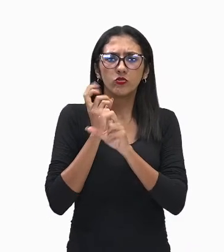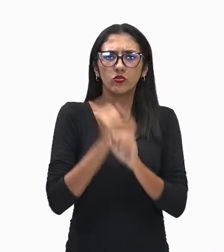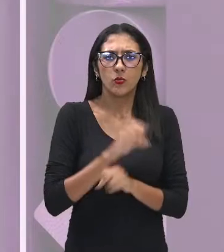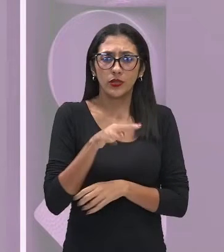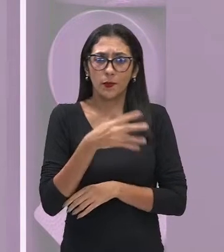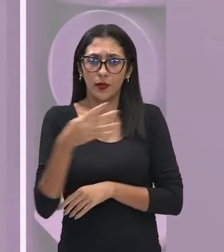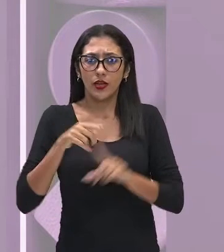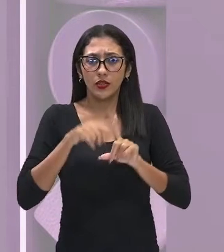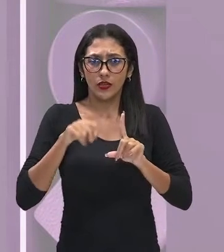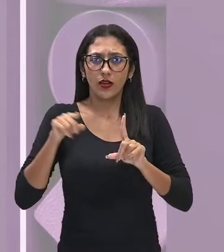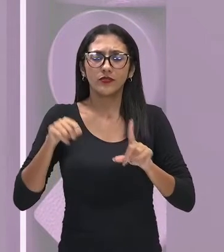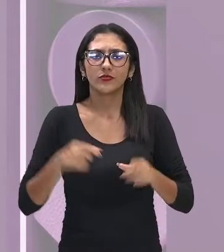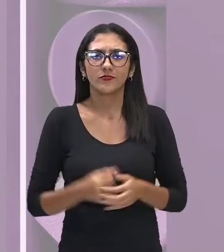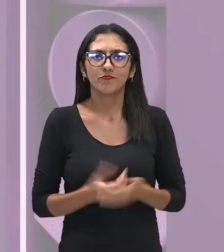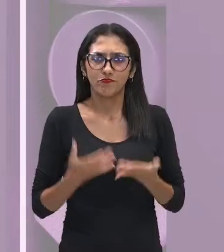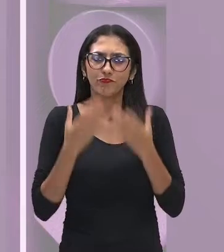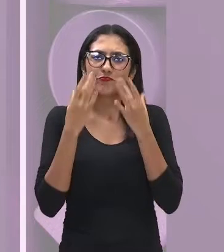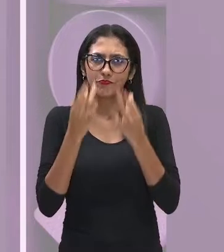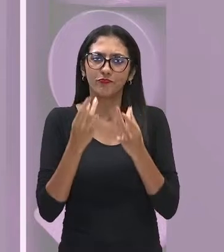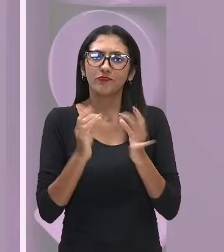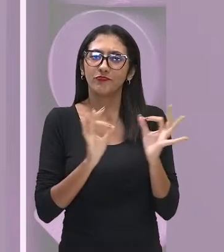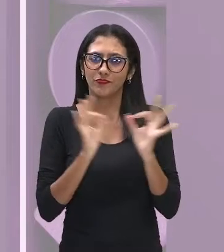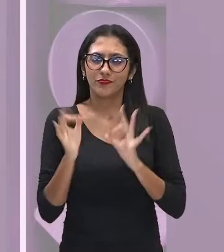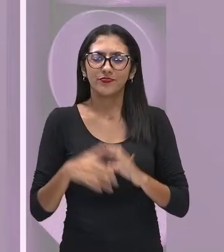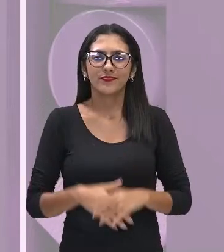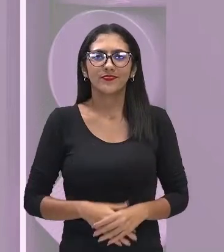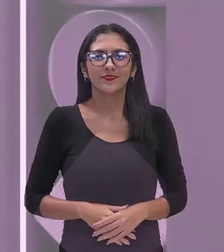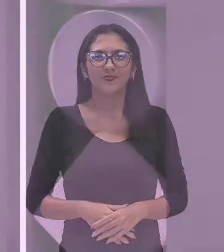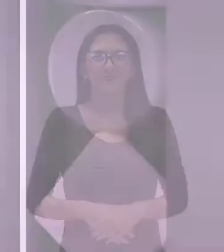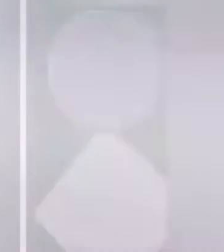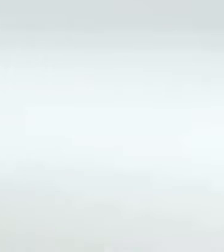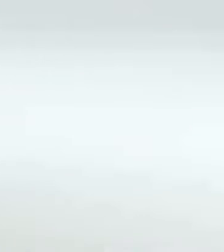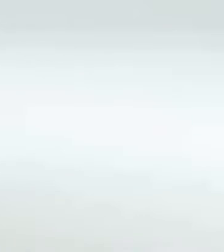gráficos. Todo mundo ligado? Vamos à aula.